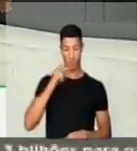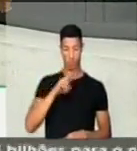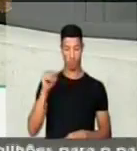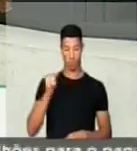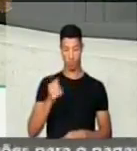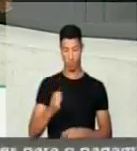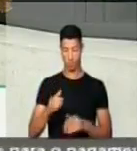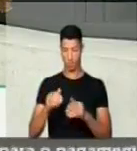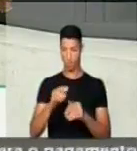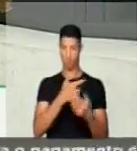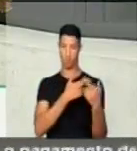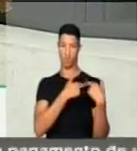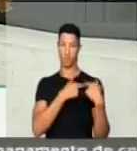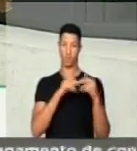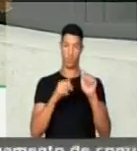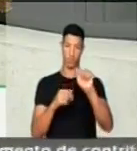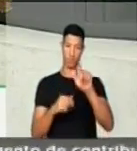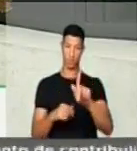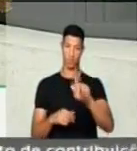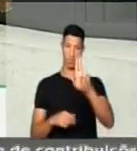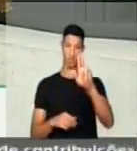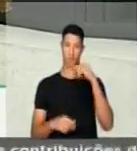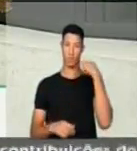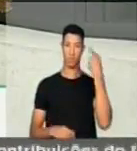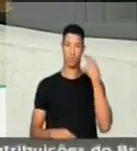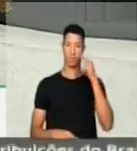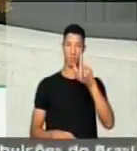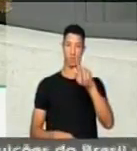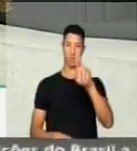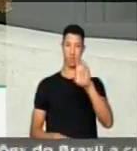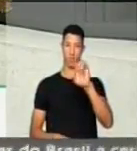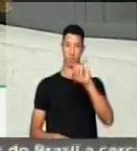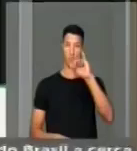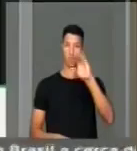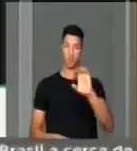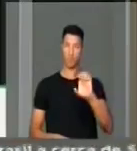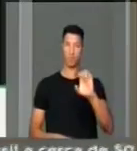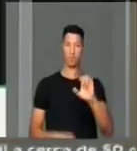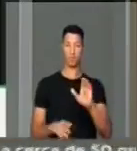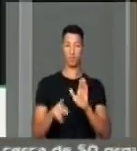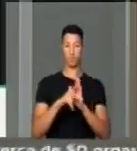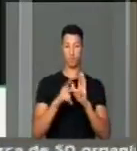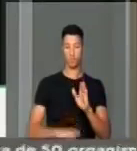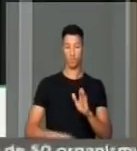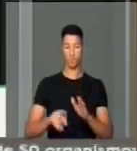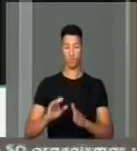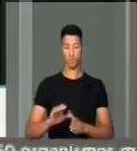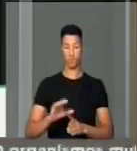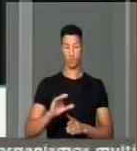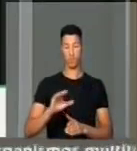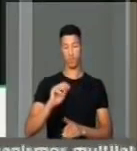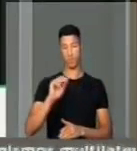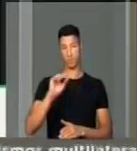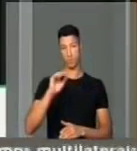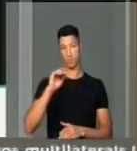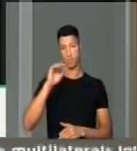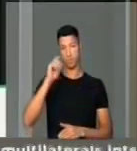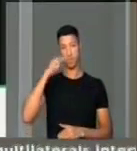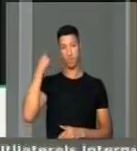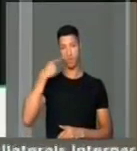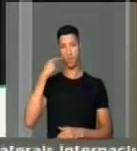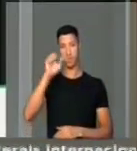vai comandar a nossa AGU, advogada Grace Mendonça, no comando da Advocacia Geral da União.